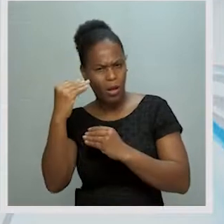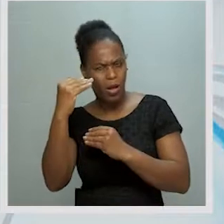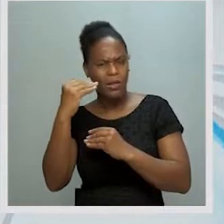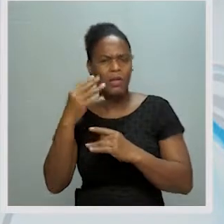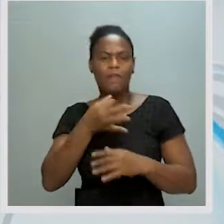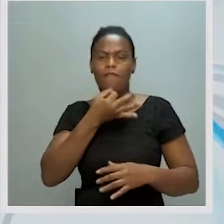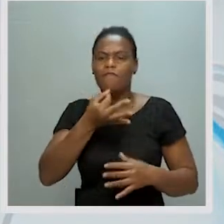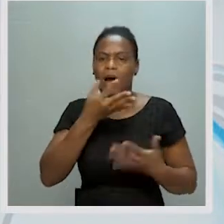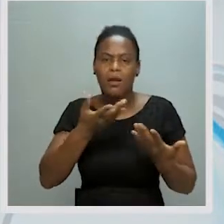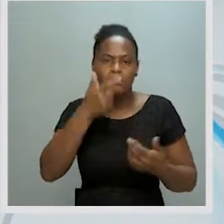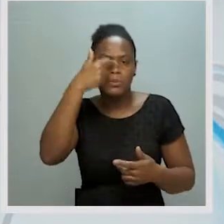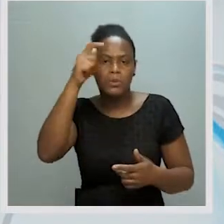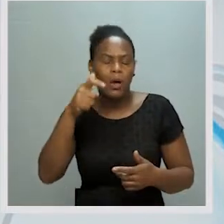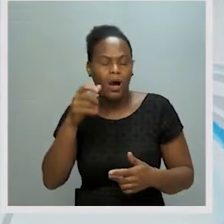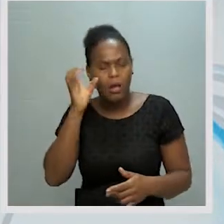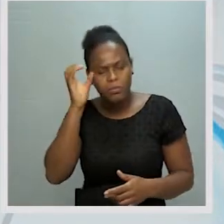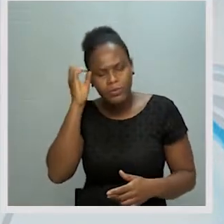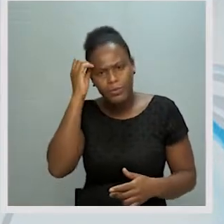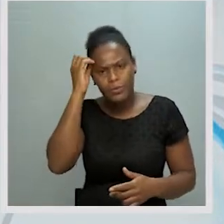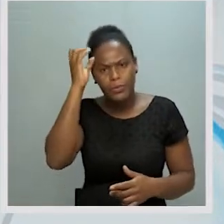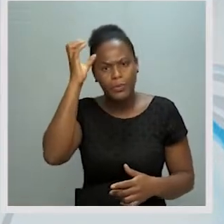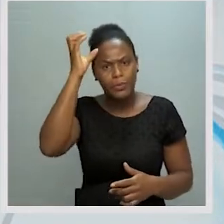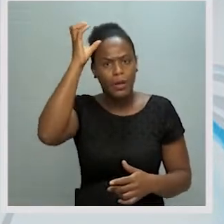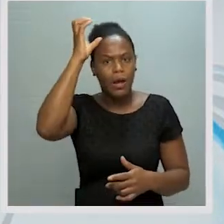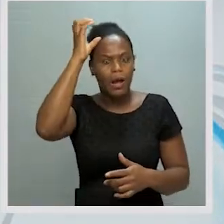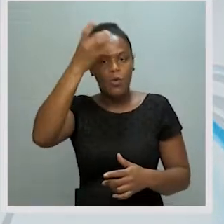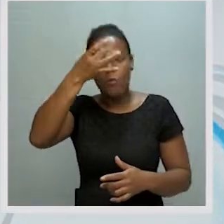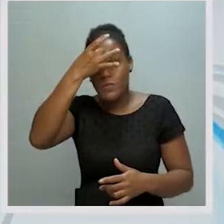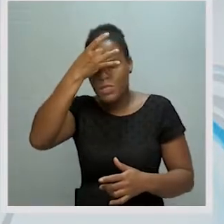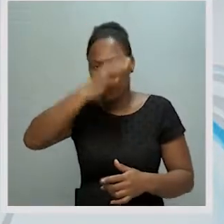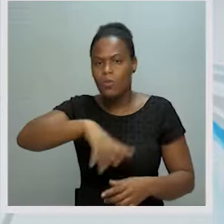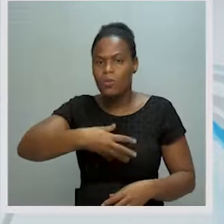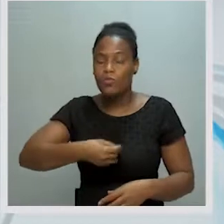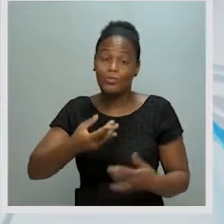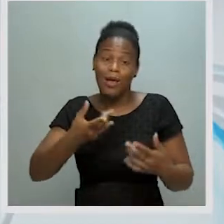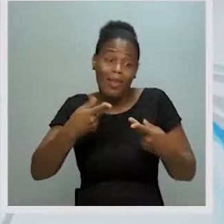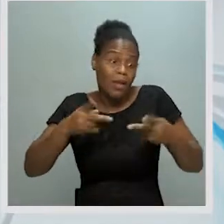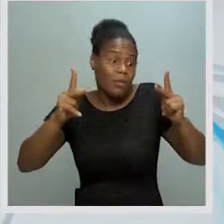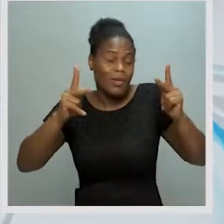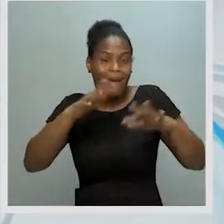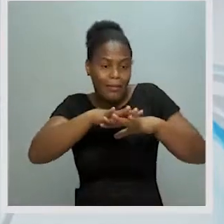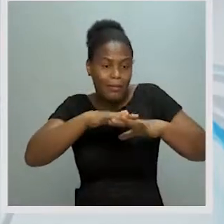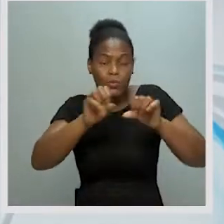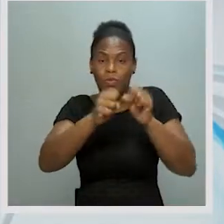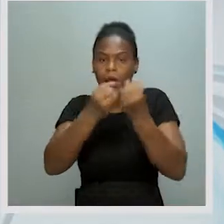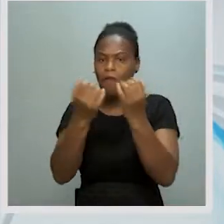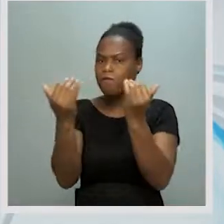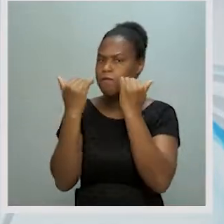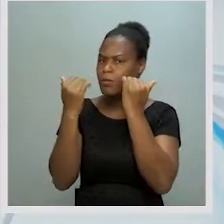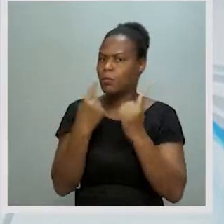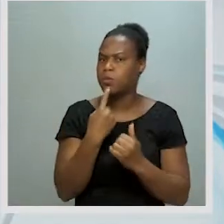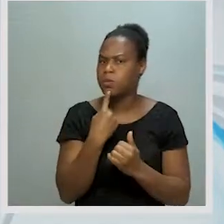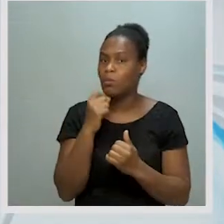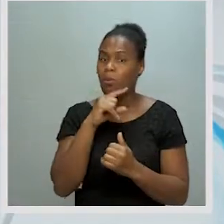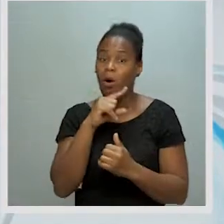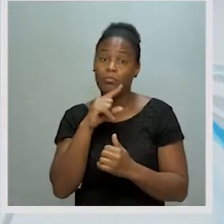de liberdade de opinião, liberdade de ideias, mundo de redes sociais. Há muitas informações que poderão ser úteis